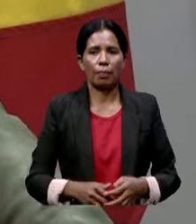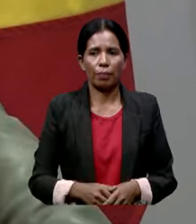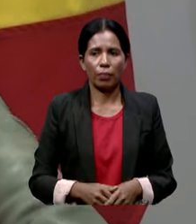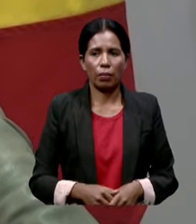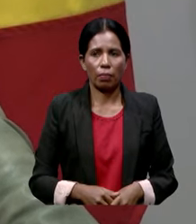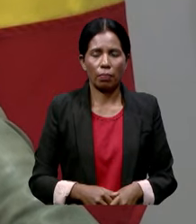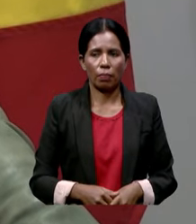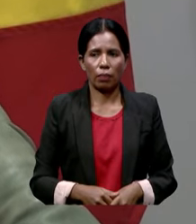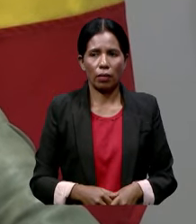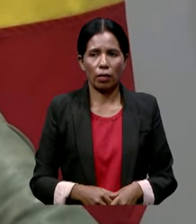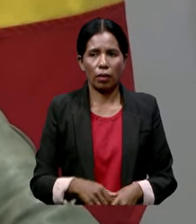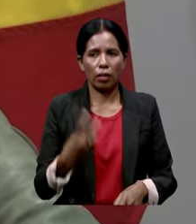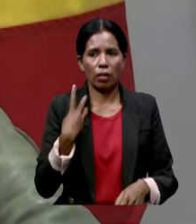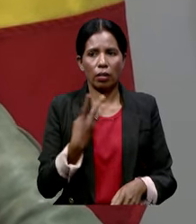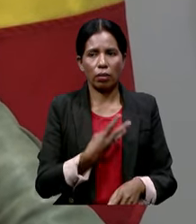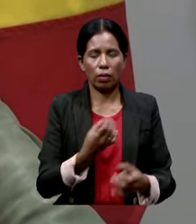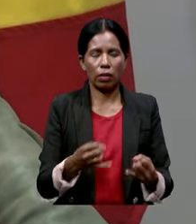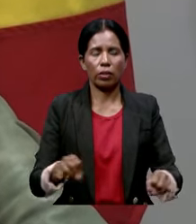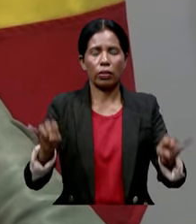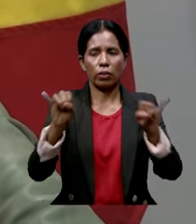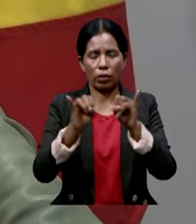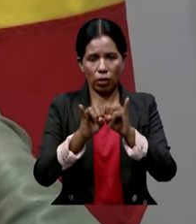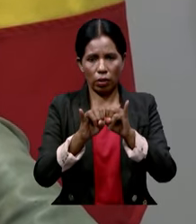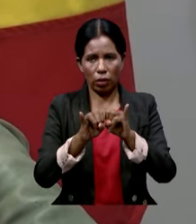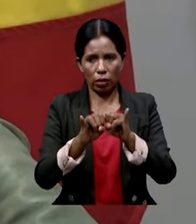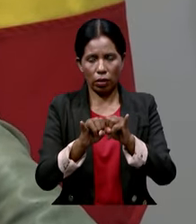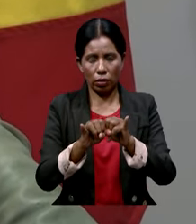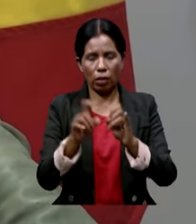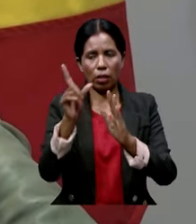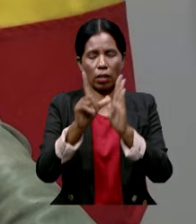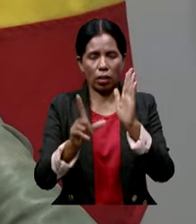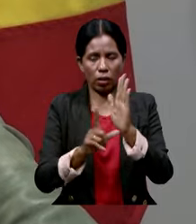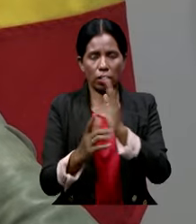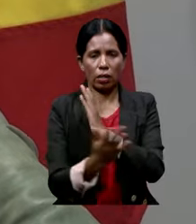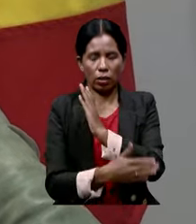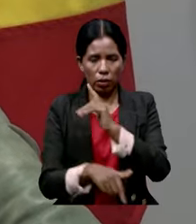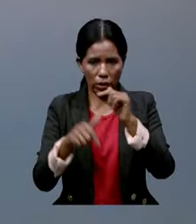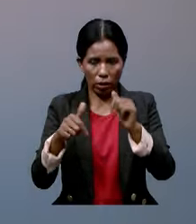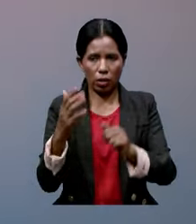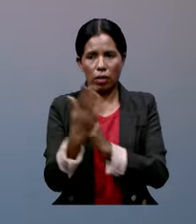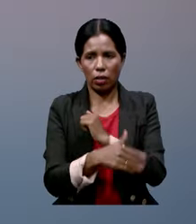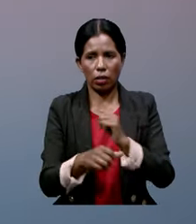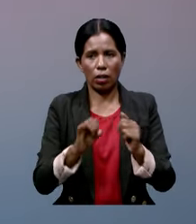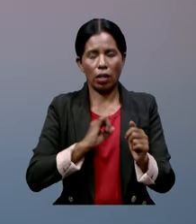Né, desacredita instituições legais e arrailaram.